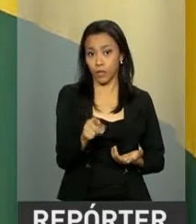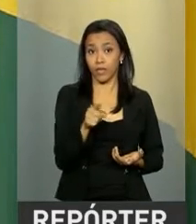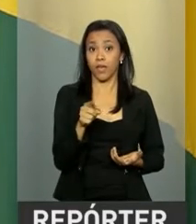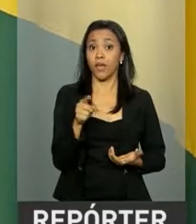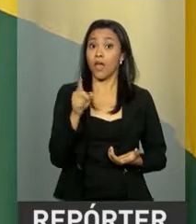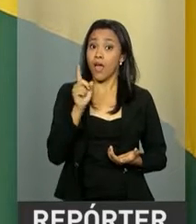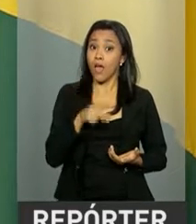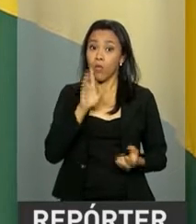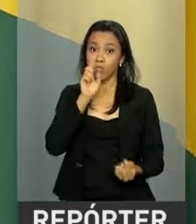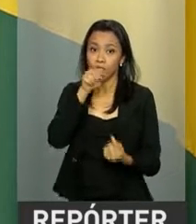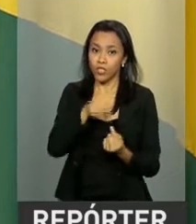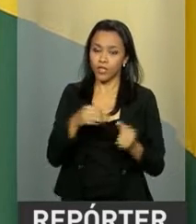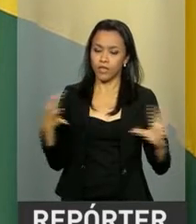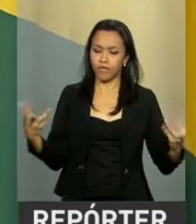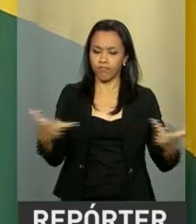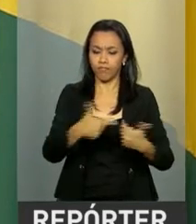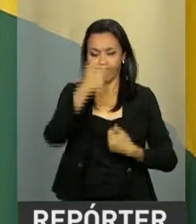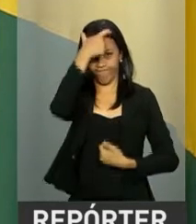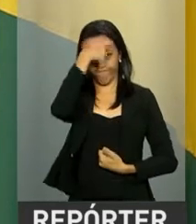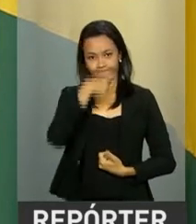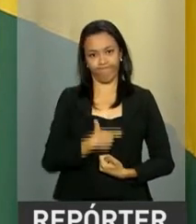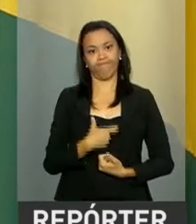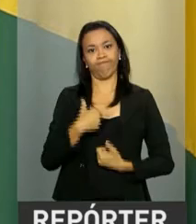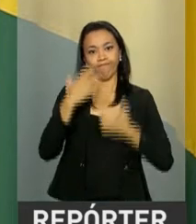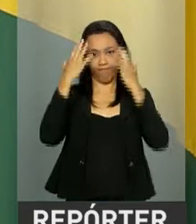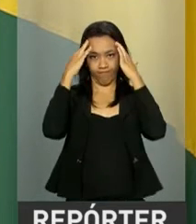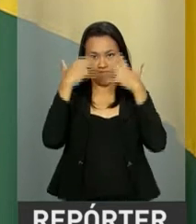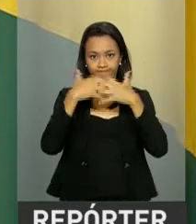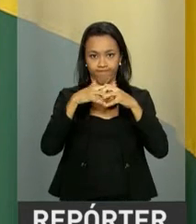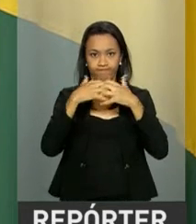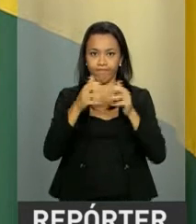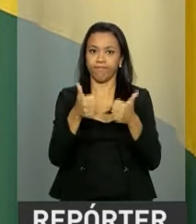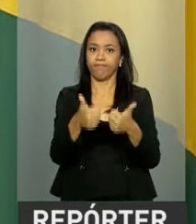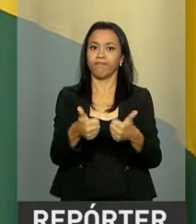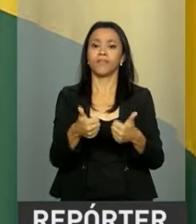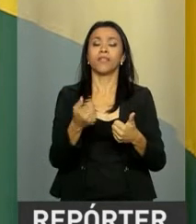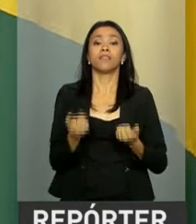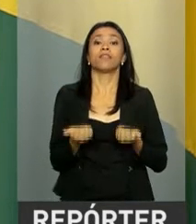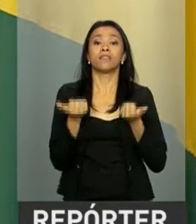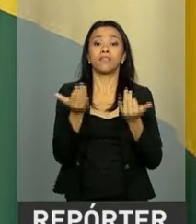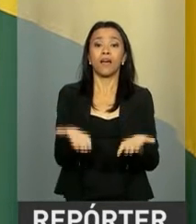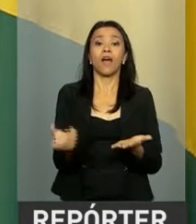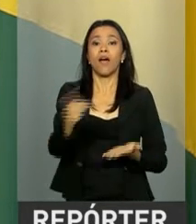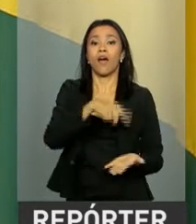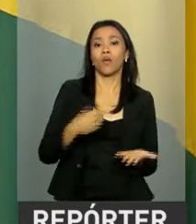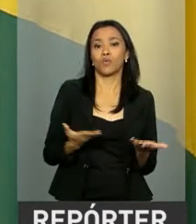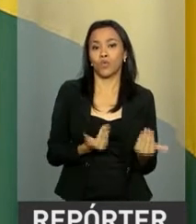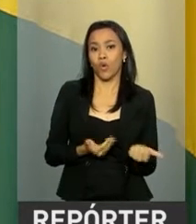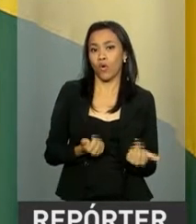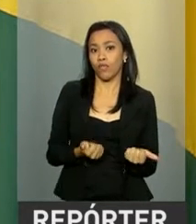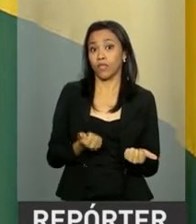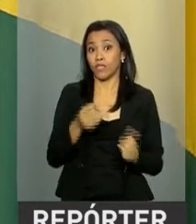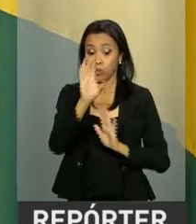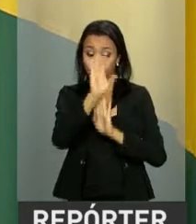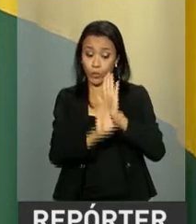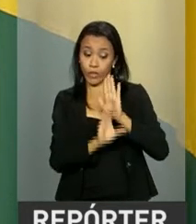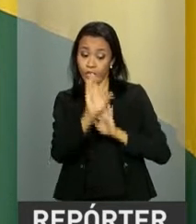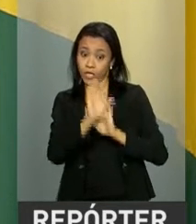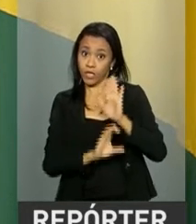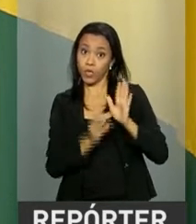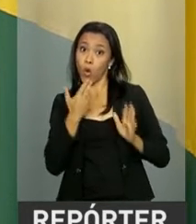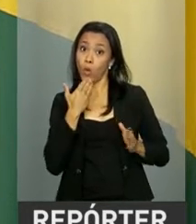pleno desenvolvimento da pessoa humana, o que requer darmos aos jovens opções curriculares e